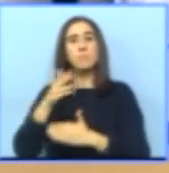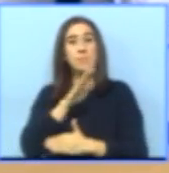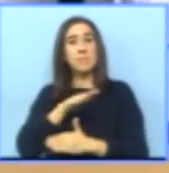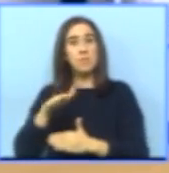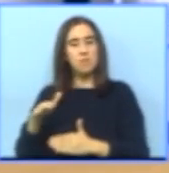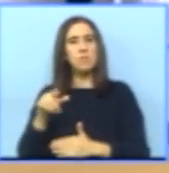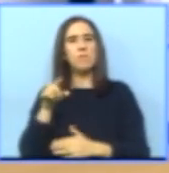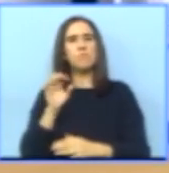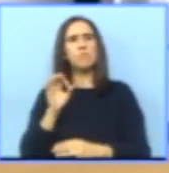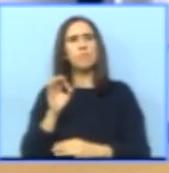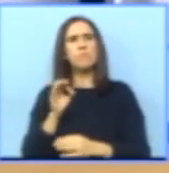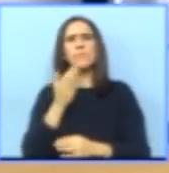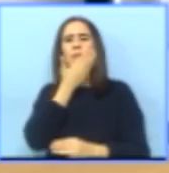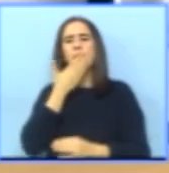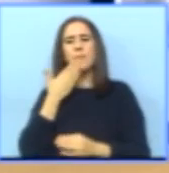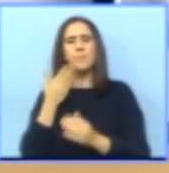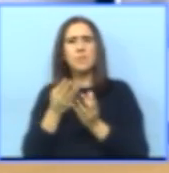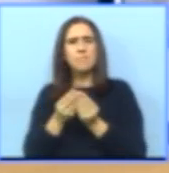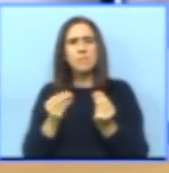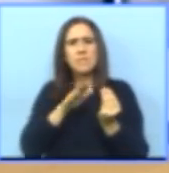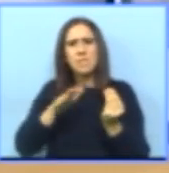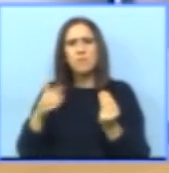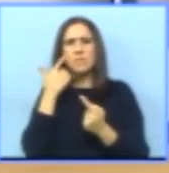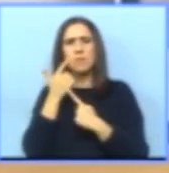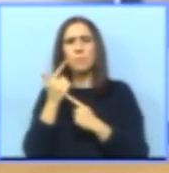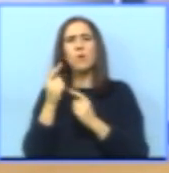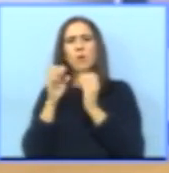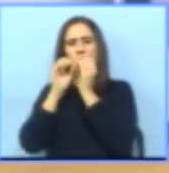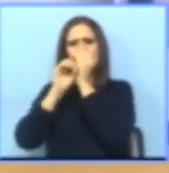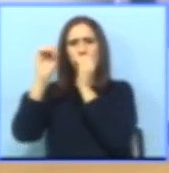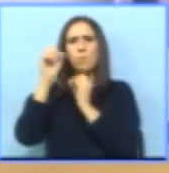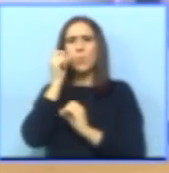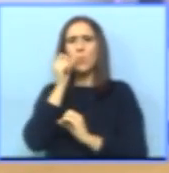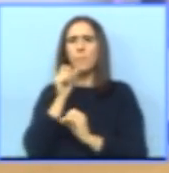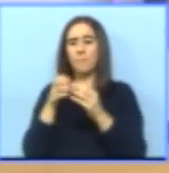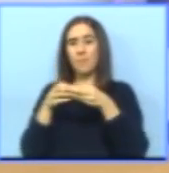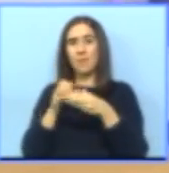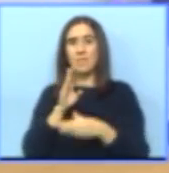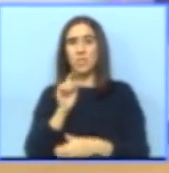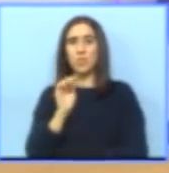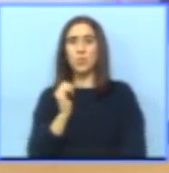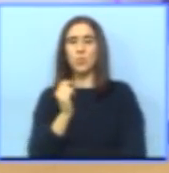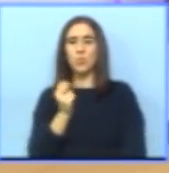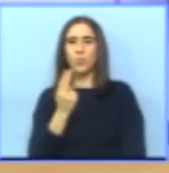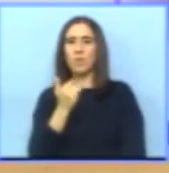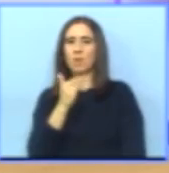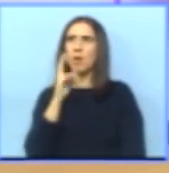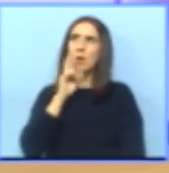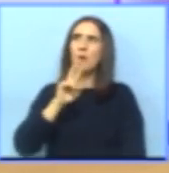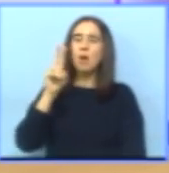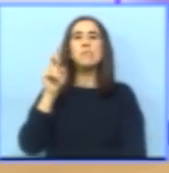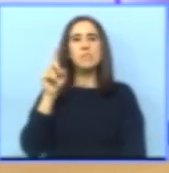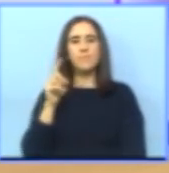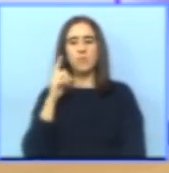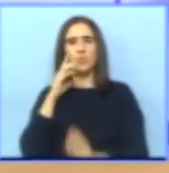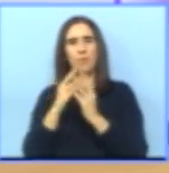científico. Instrumentos científicos como o telescópio, há bocado falámos do jesuíta olhar pelo telescópio, chegam ao Japão pouco depois